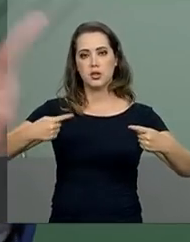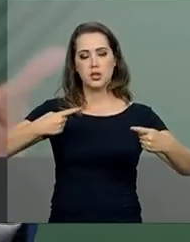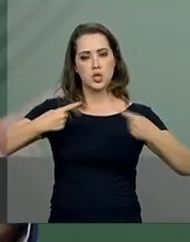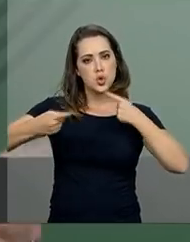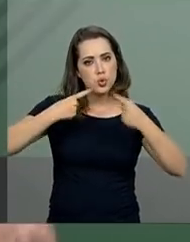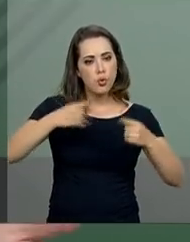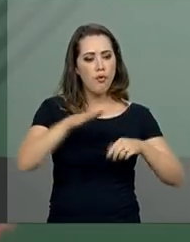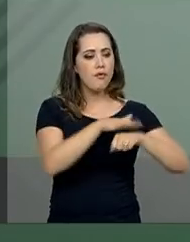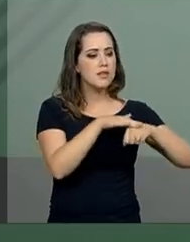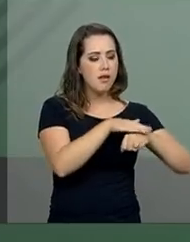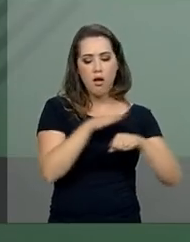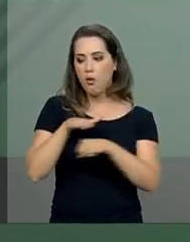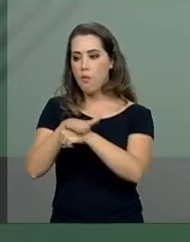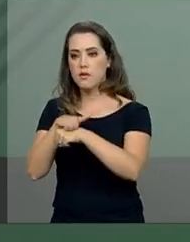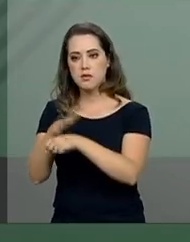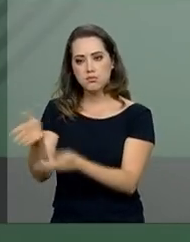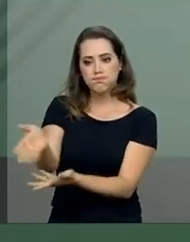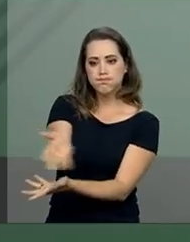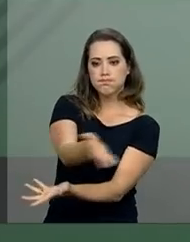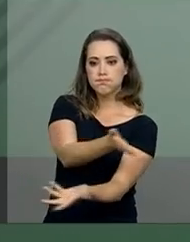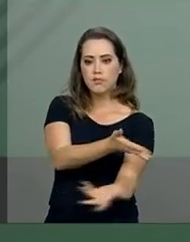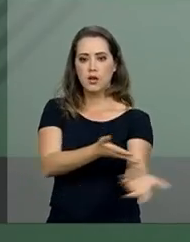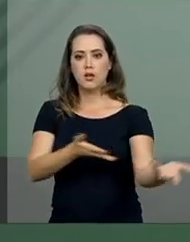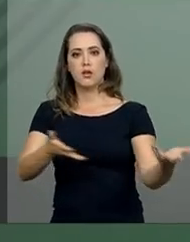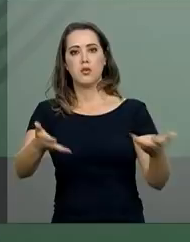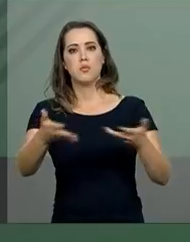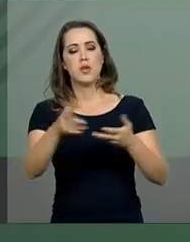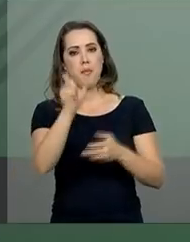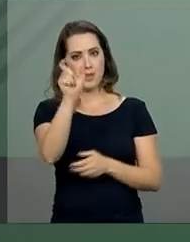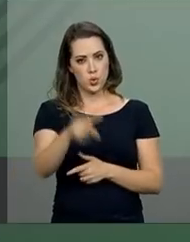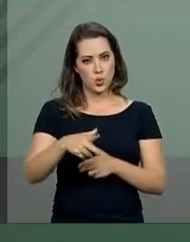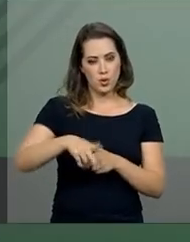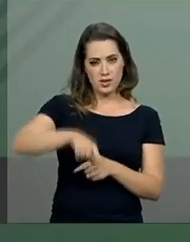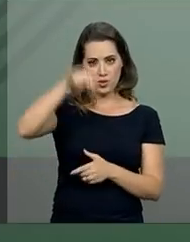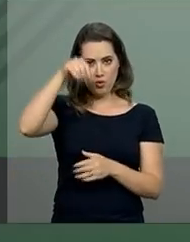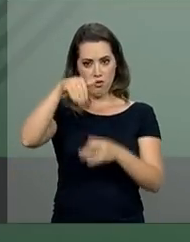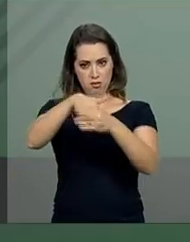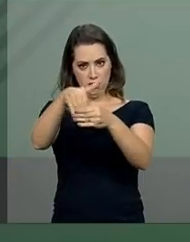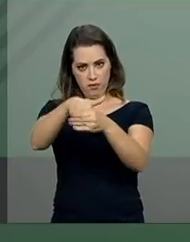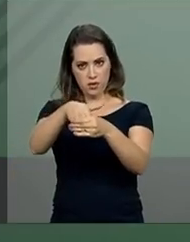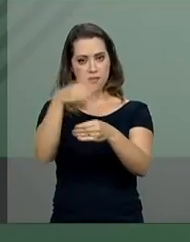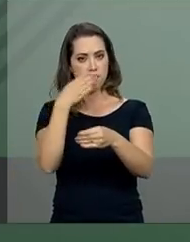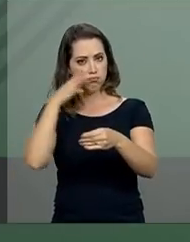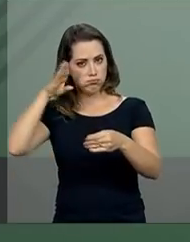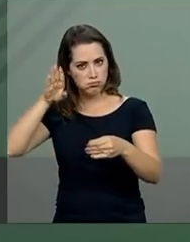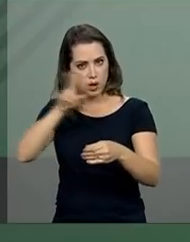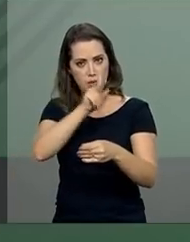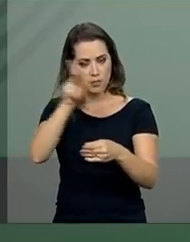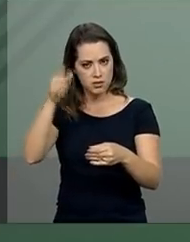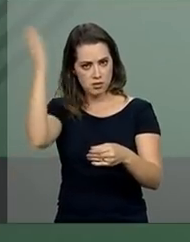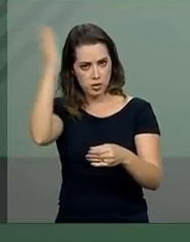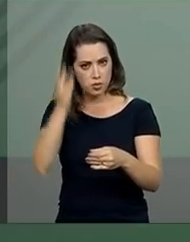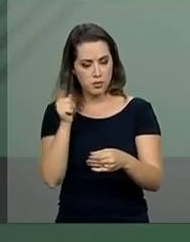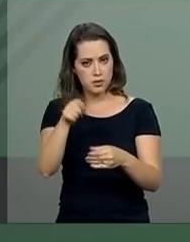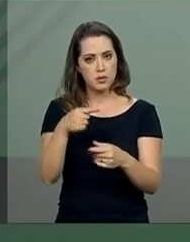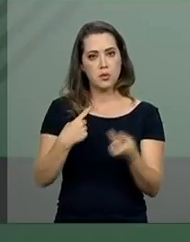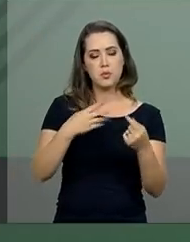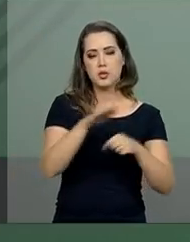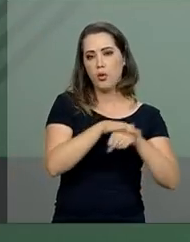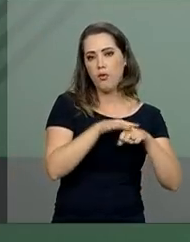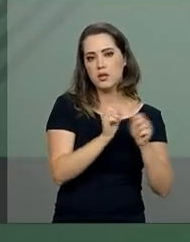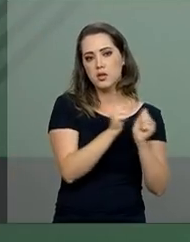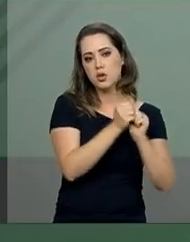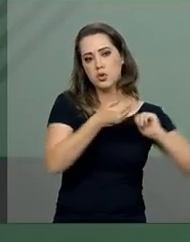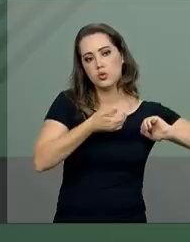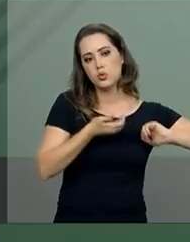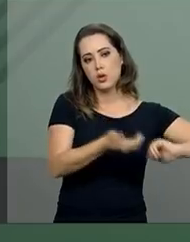a ser ungido pelas urnas ele vai ter que dialogar seja com o congresso nacional seja